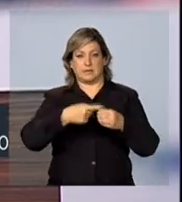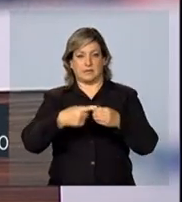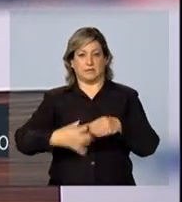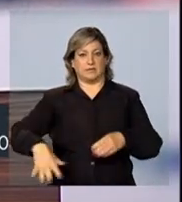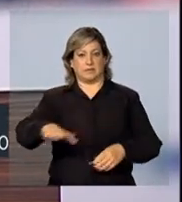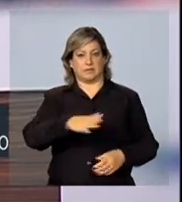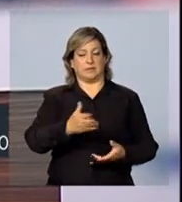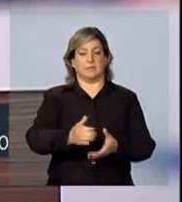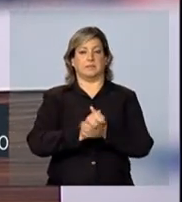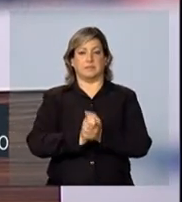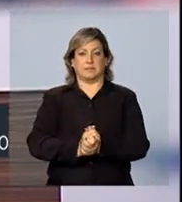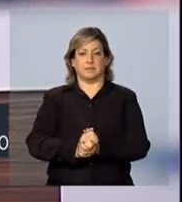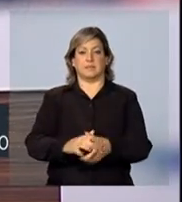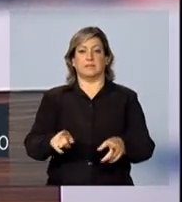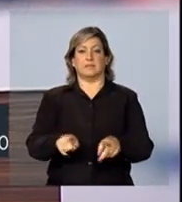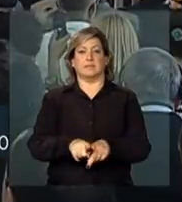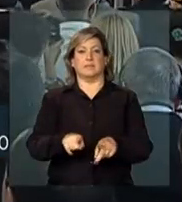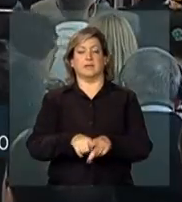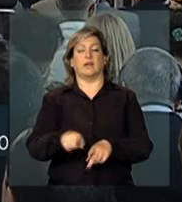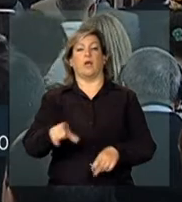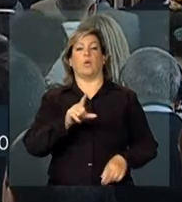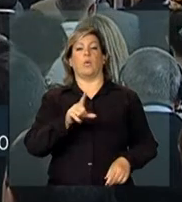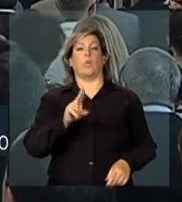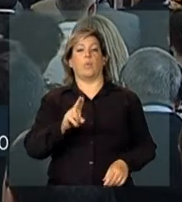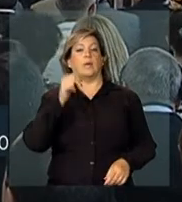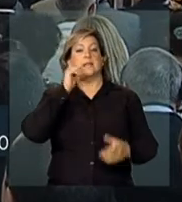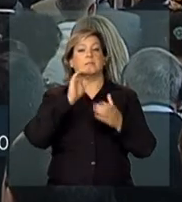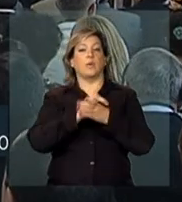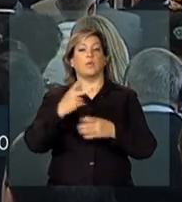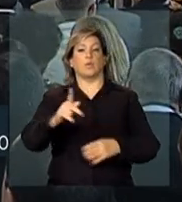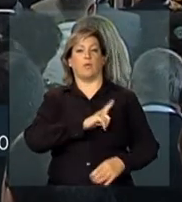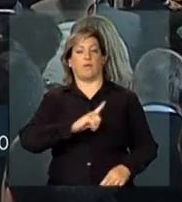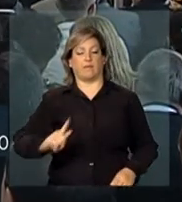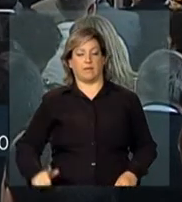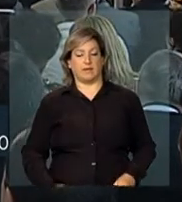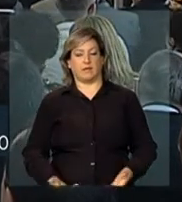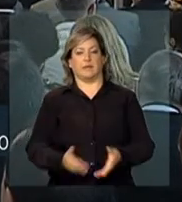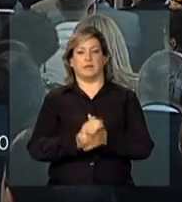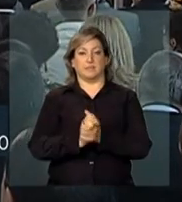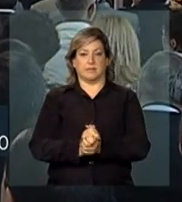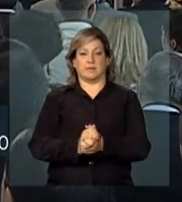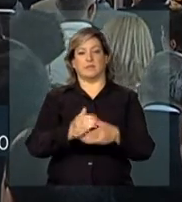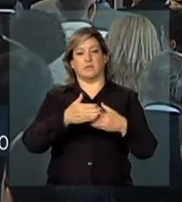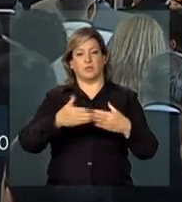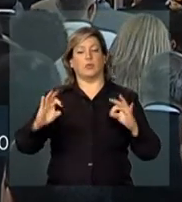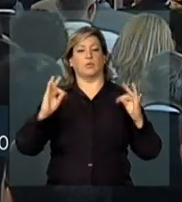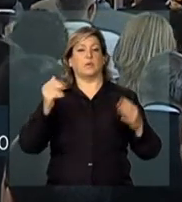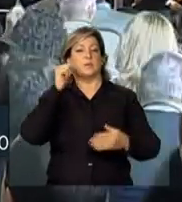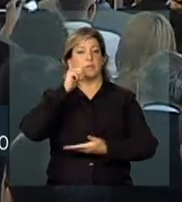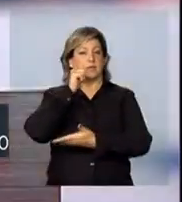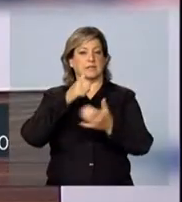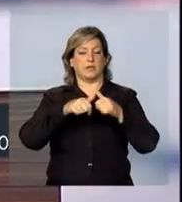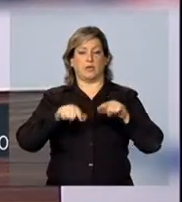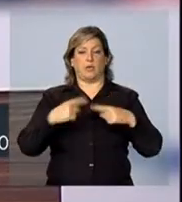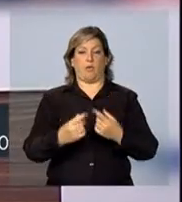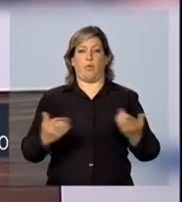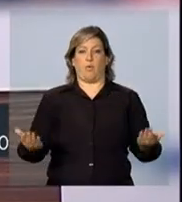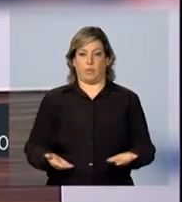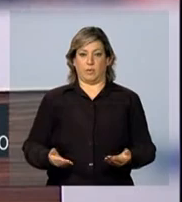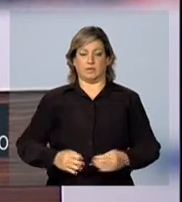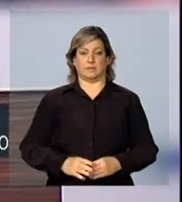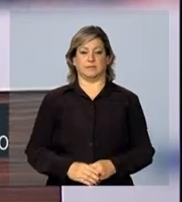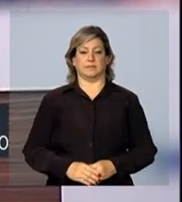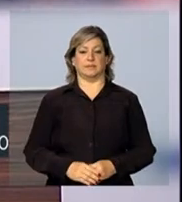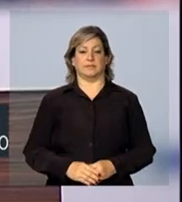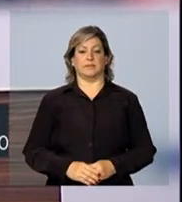do município EA senhora Luau que me cumprimentando a senhora LOL que o meu comprimento todas as senhoras aqui presentes